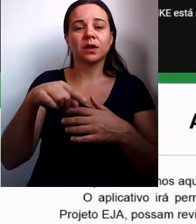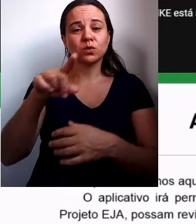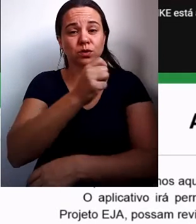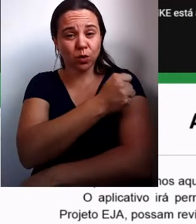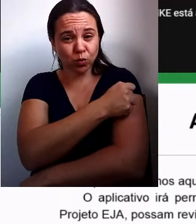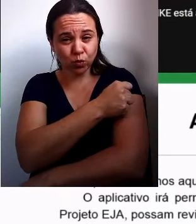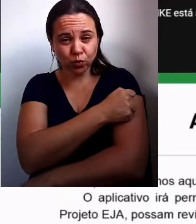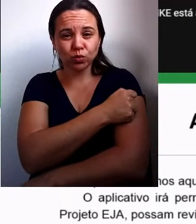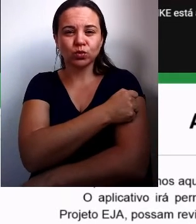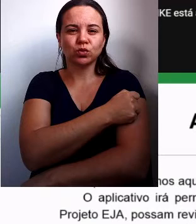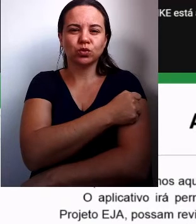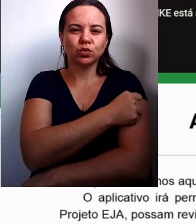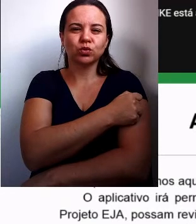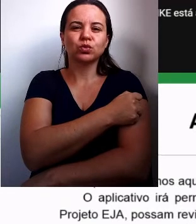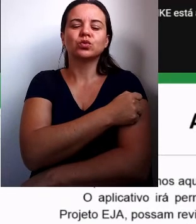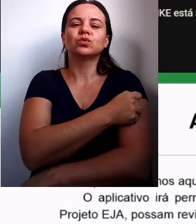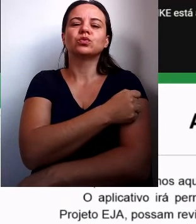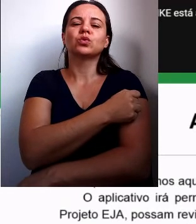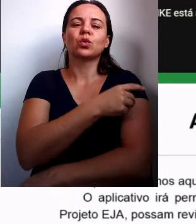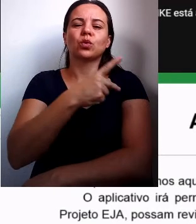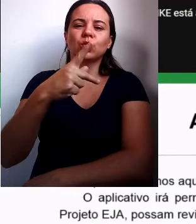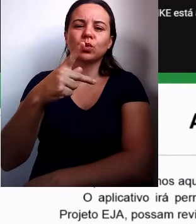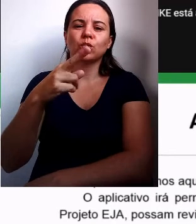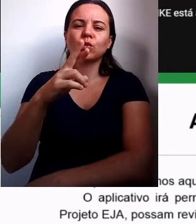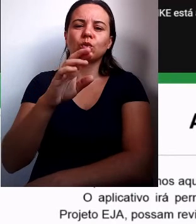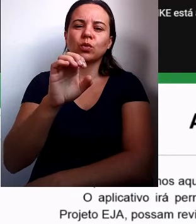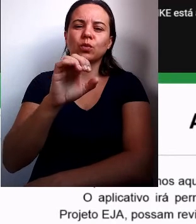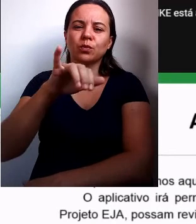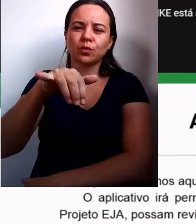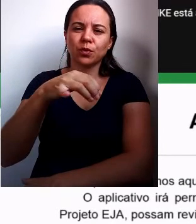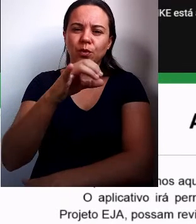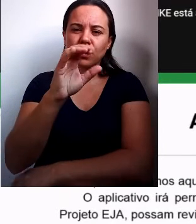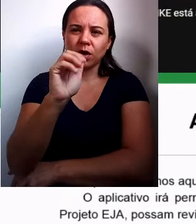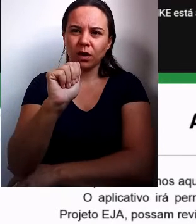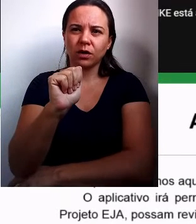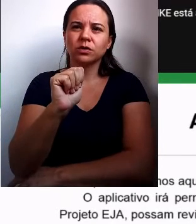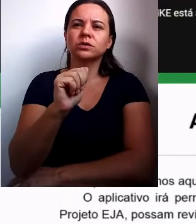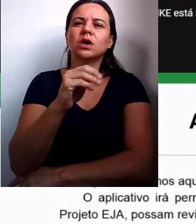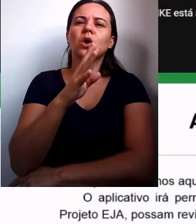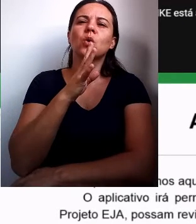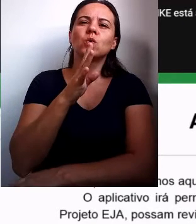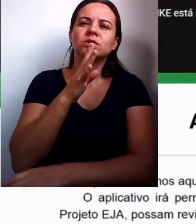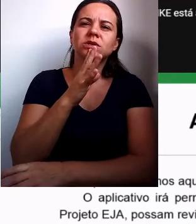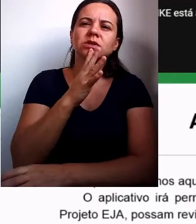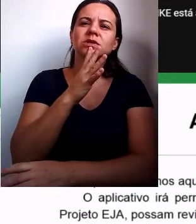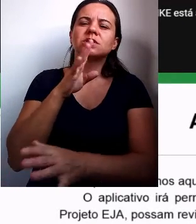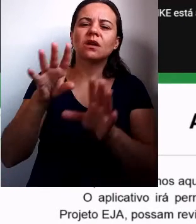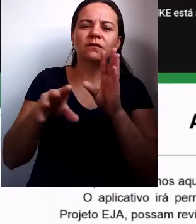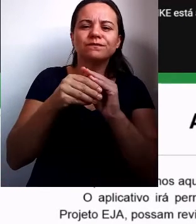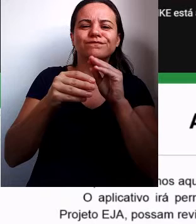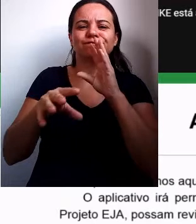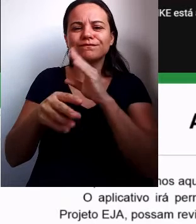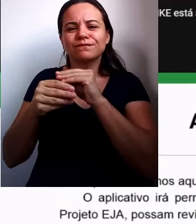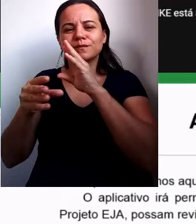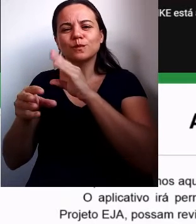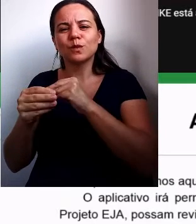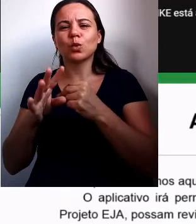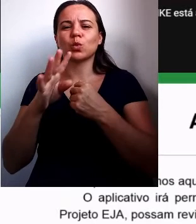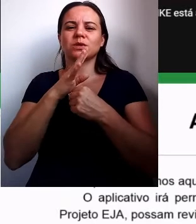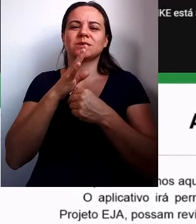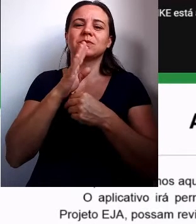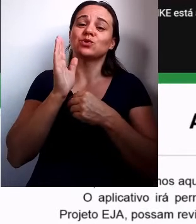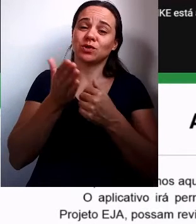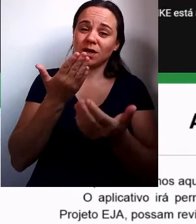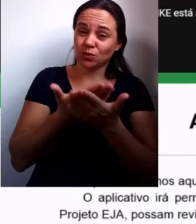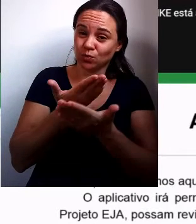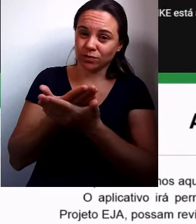o pessoal participante do projeto EJA, né? Conseguisse massificar os conhecimentos, né? Revisar esses conhecimentos que